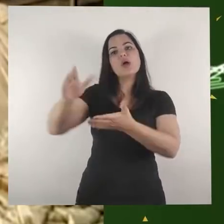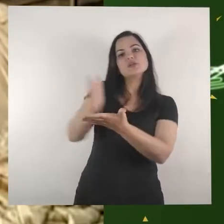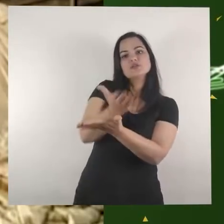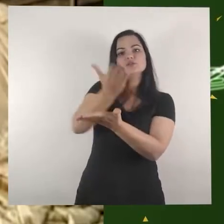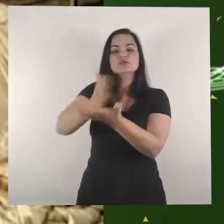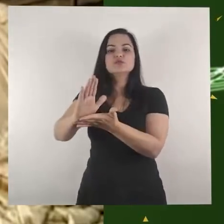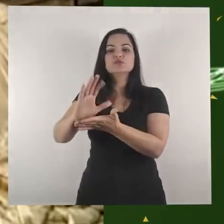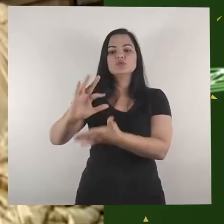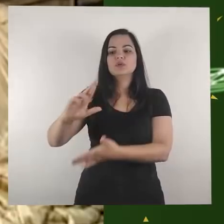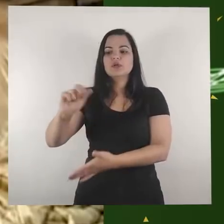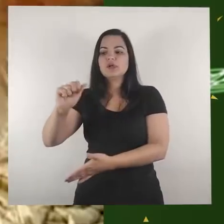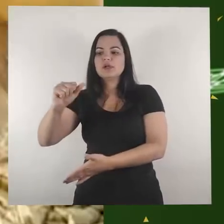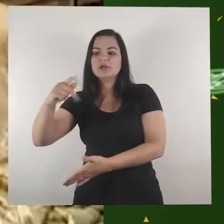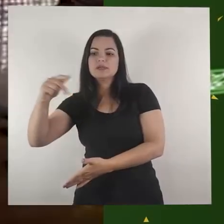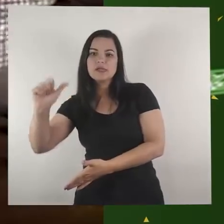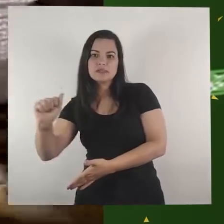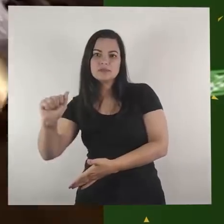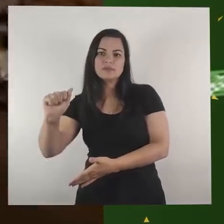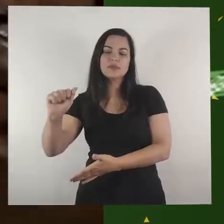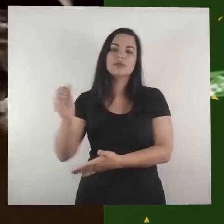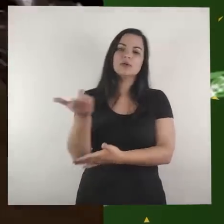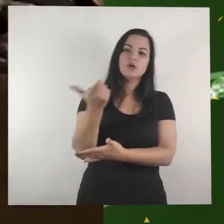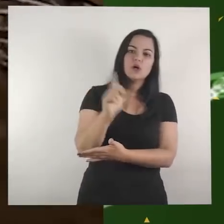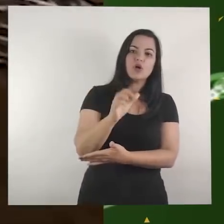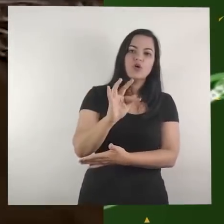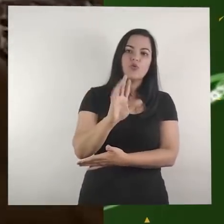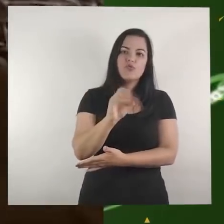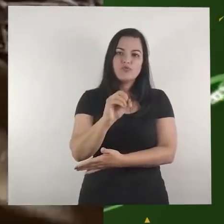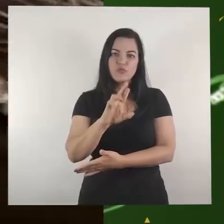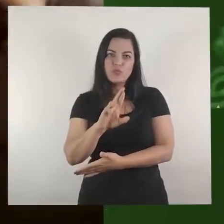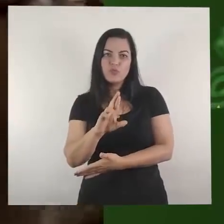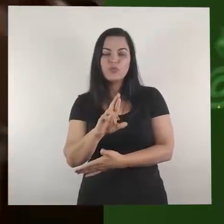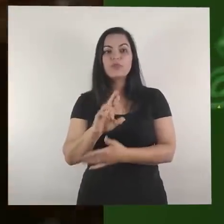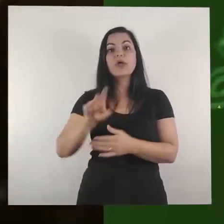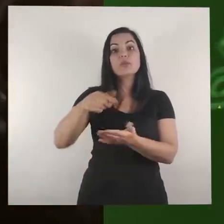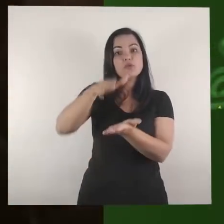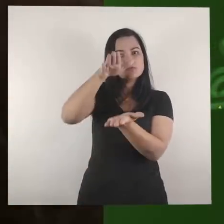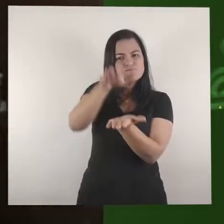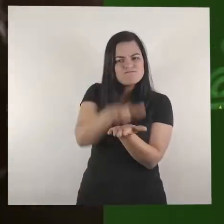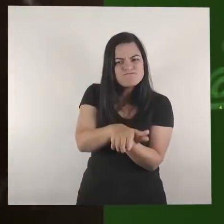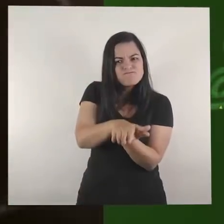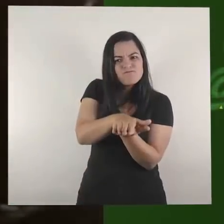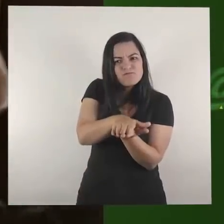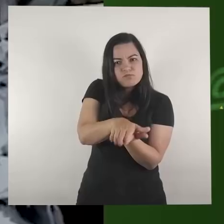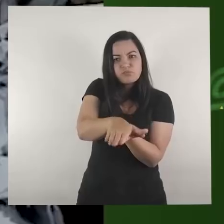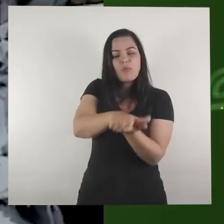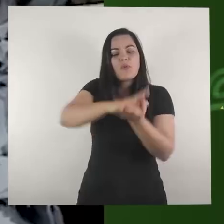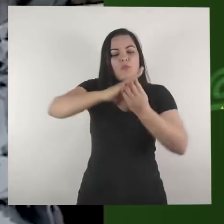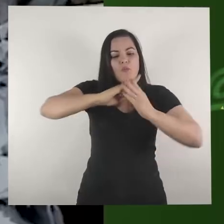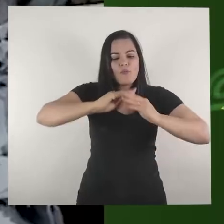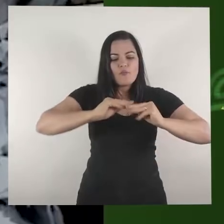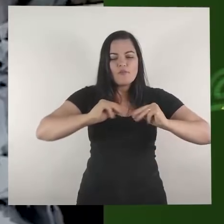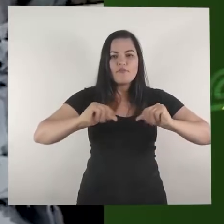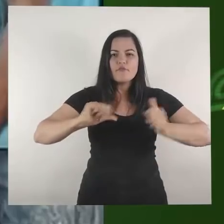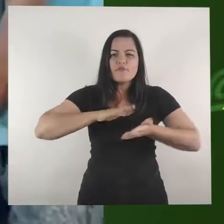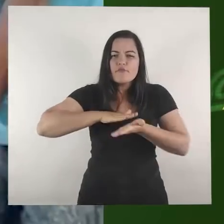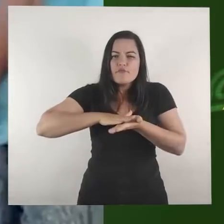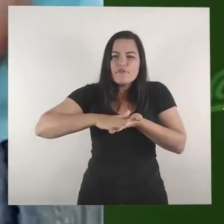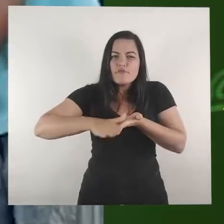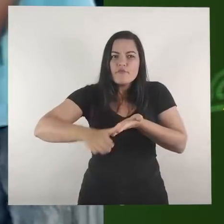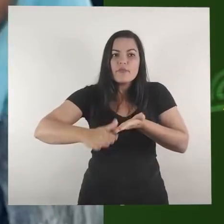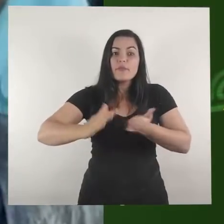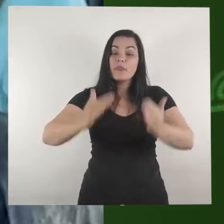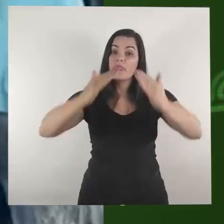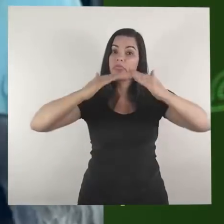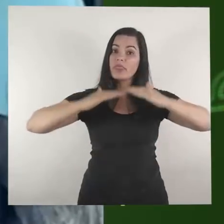a raspa e a flor. Aí o couro é prensado para ficar mais lisinho. Na